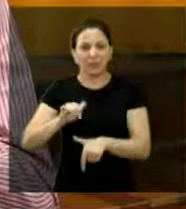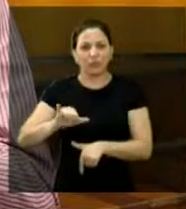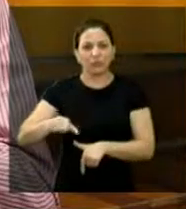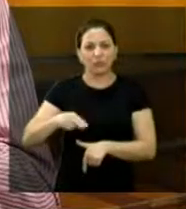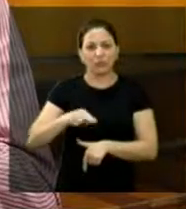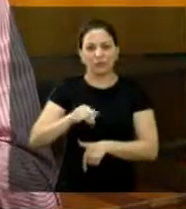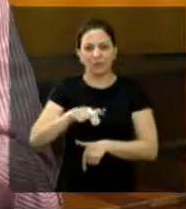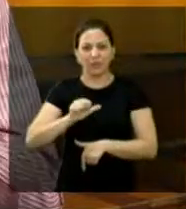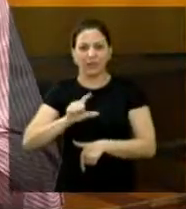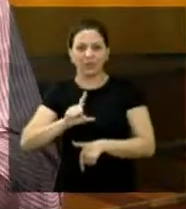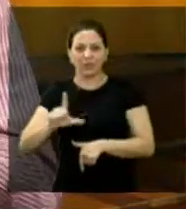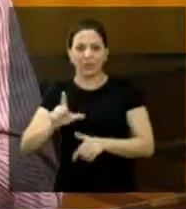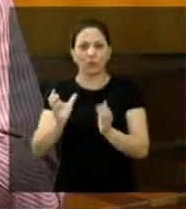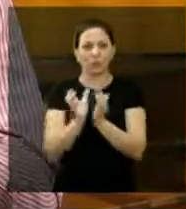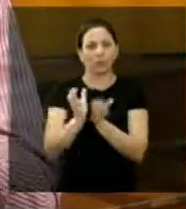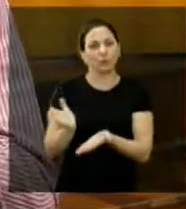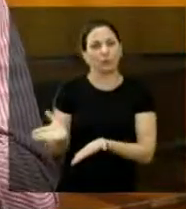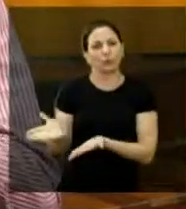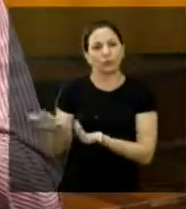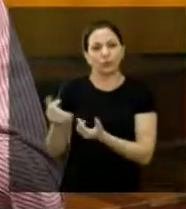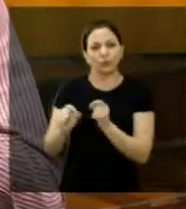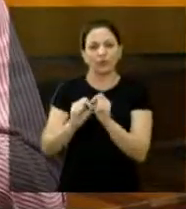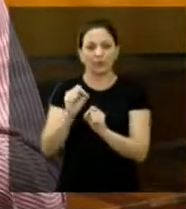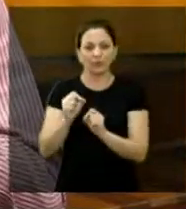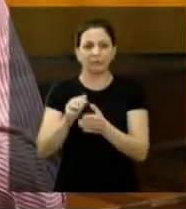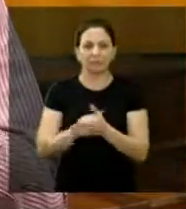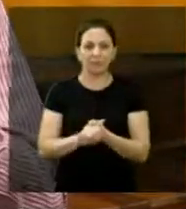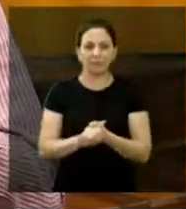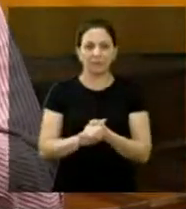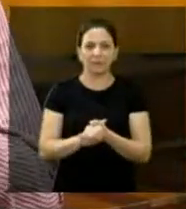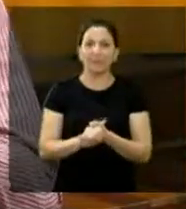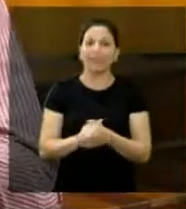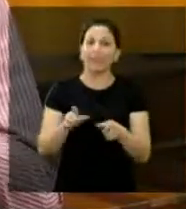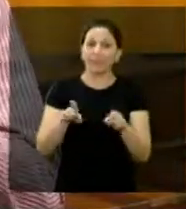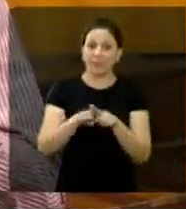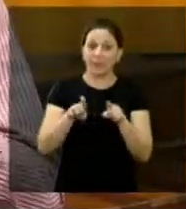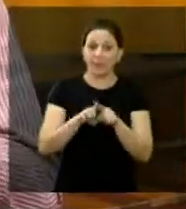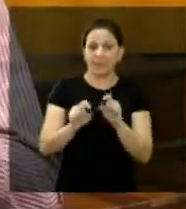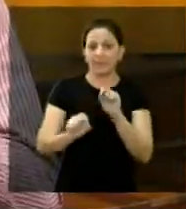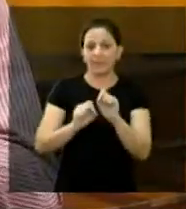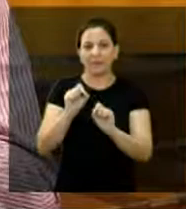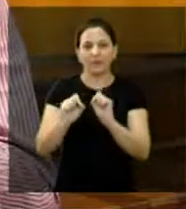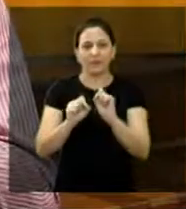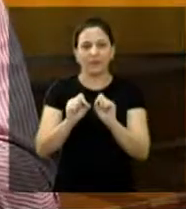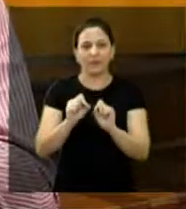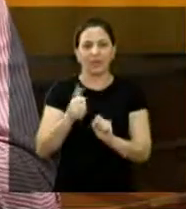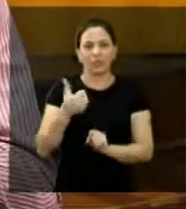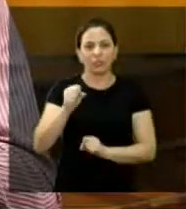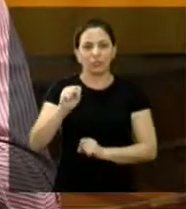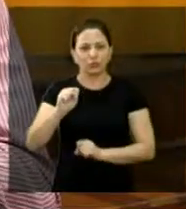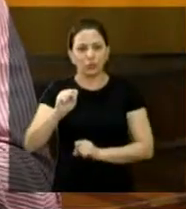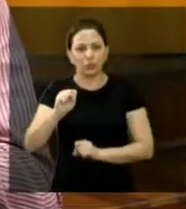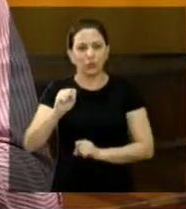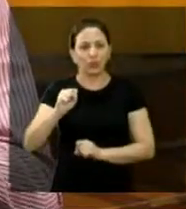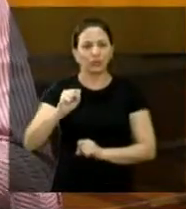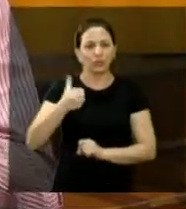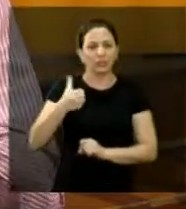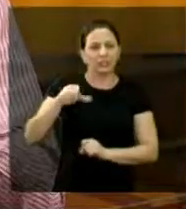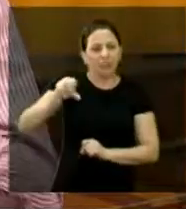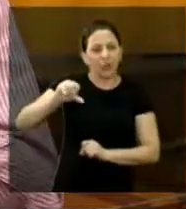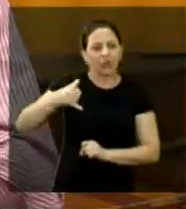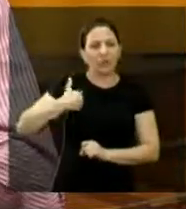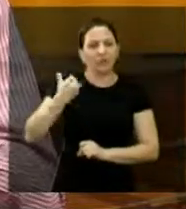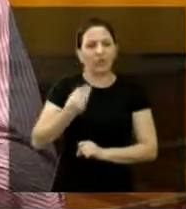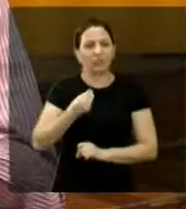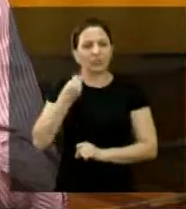querida Colina, mas eu vi que profissional não seria. E aí também pintou com de 18 para 19 anos a oportunidade na rádio e